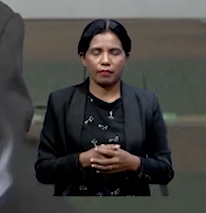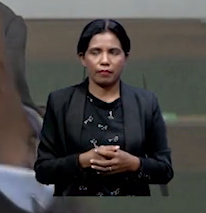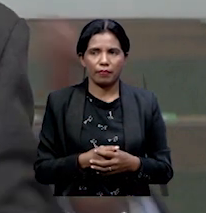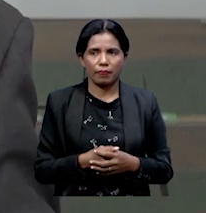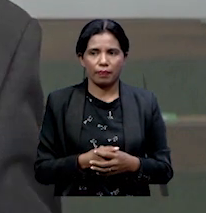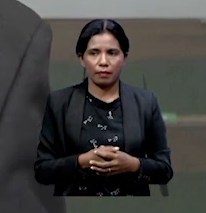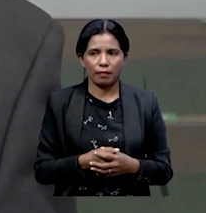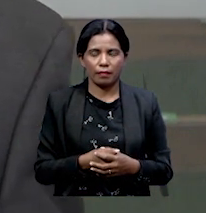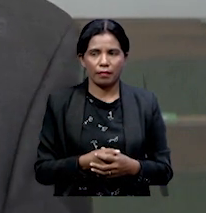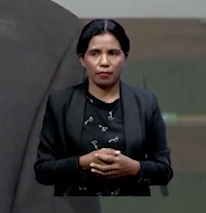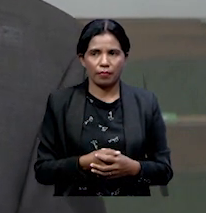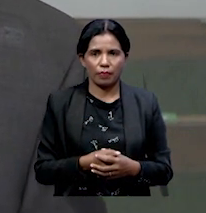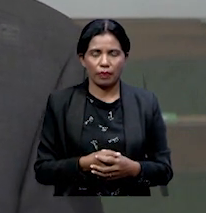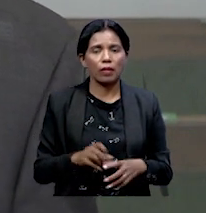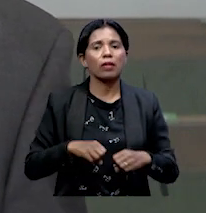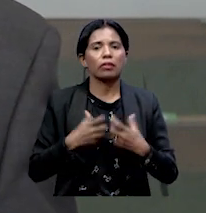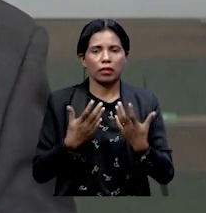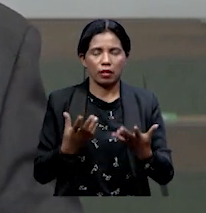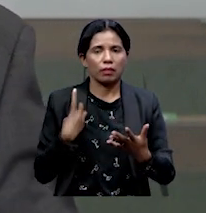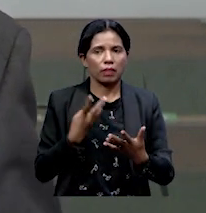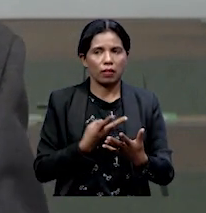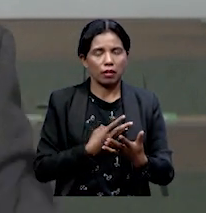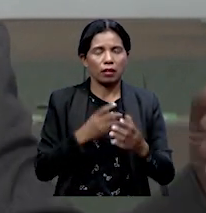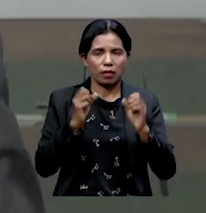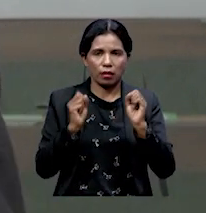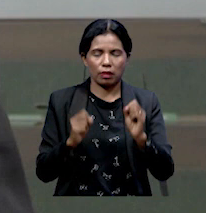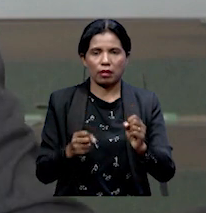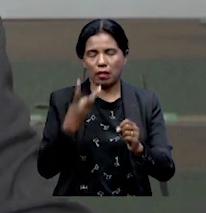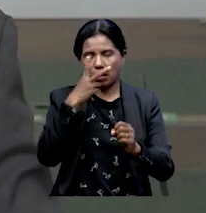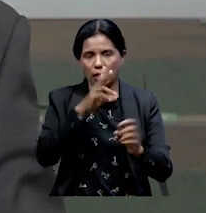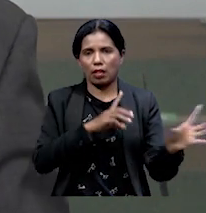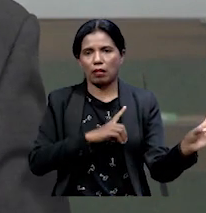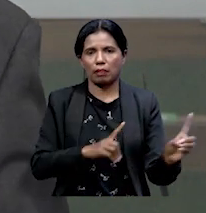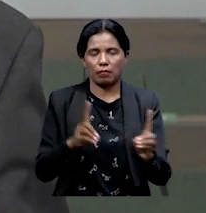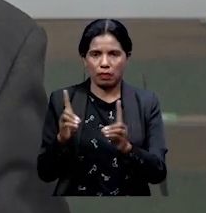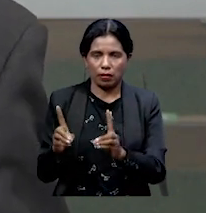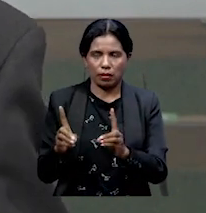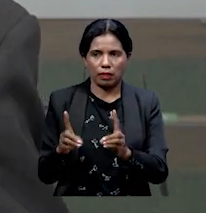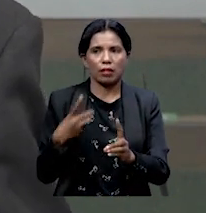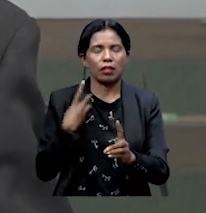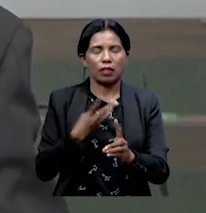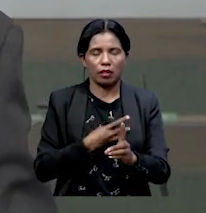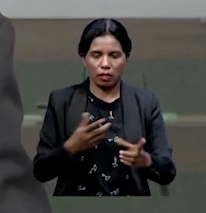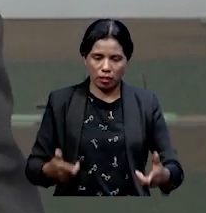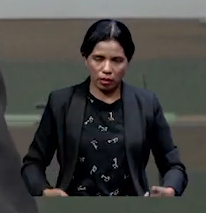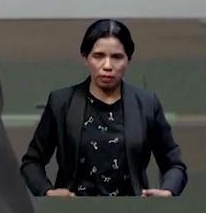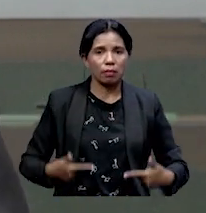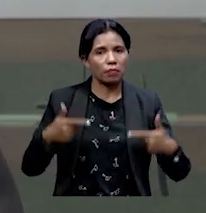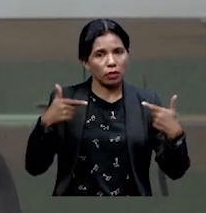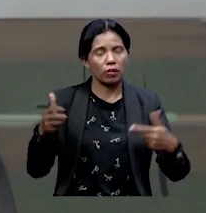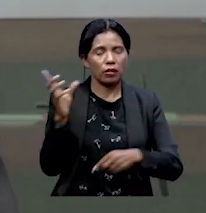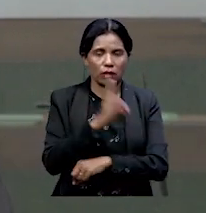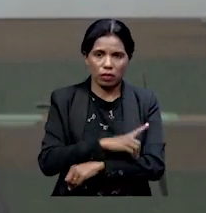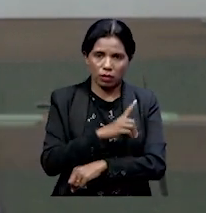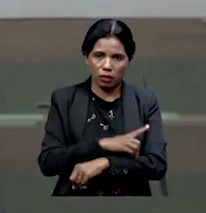o resto é o Insama que está interioriza, implementa e tem vida loro, quando